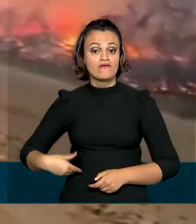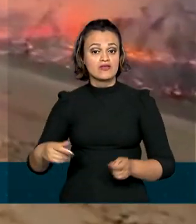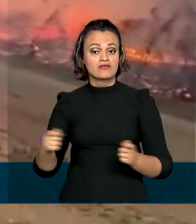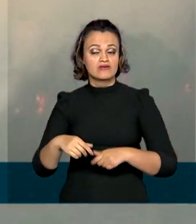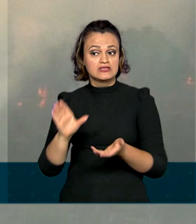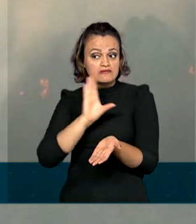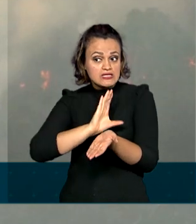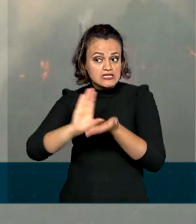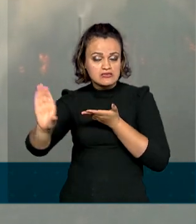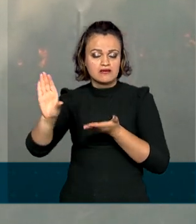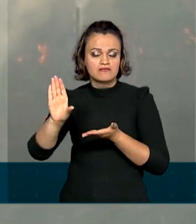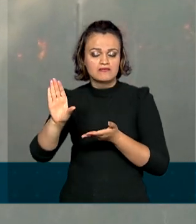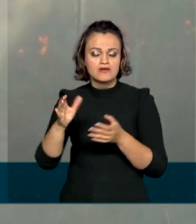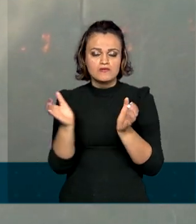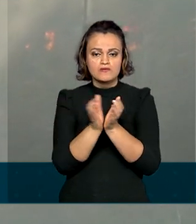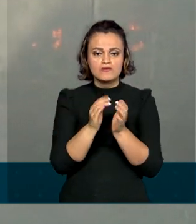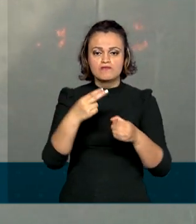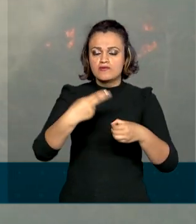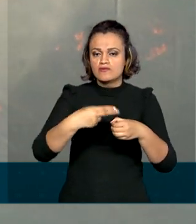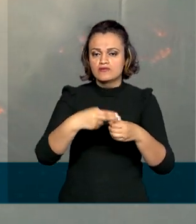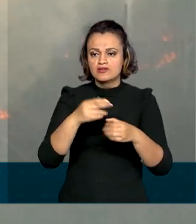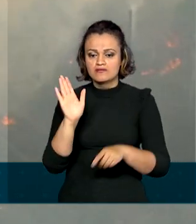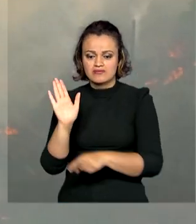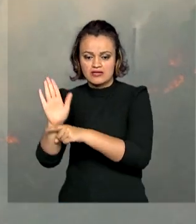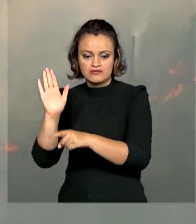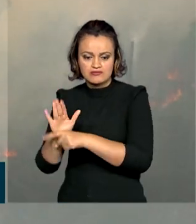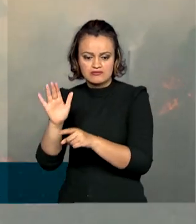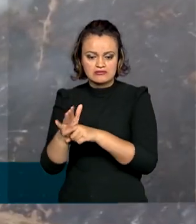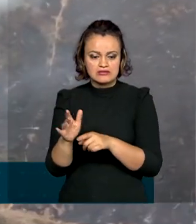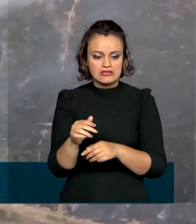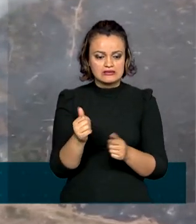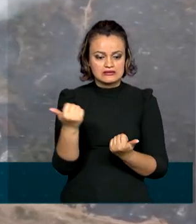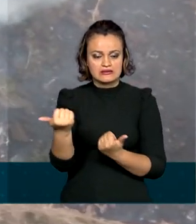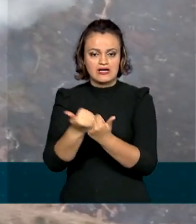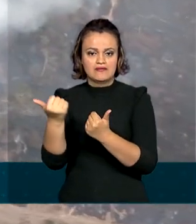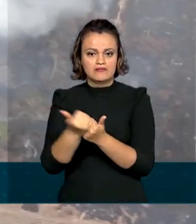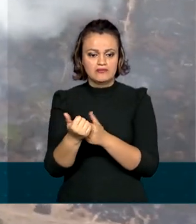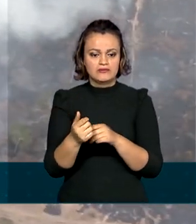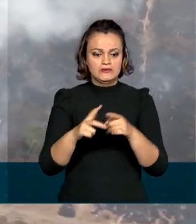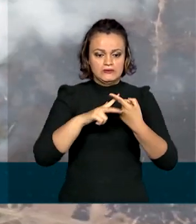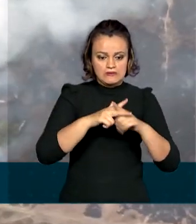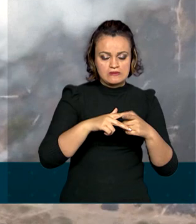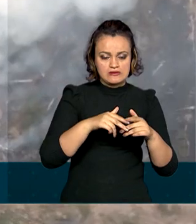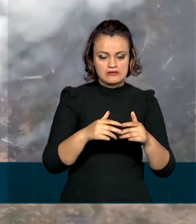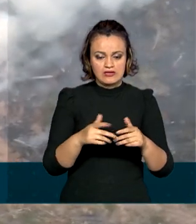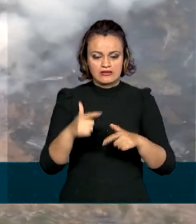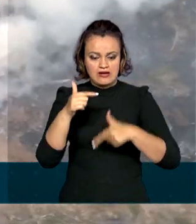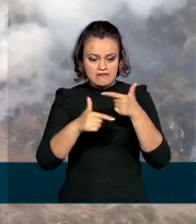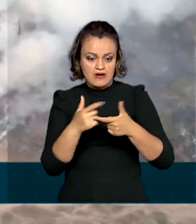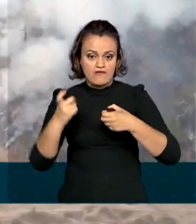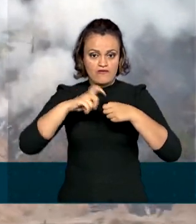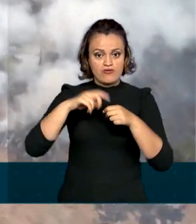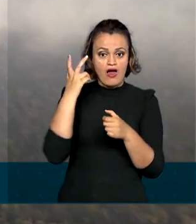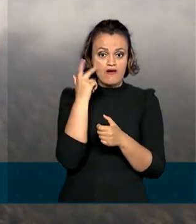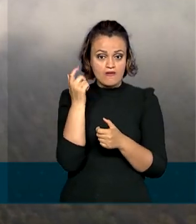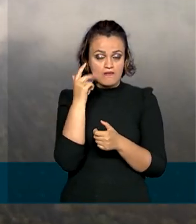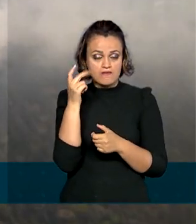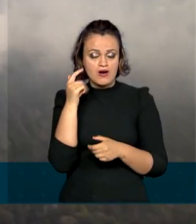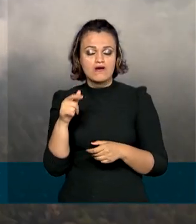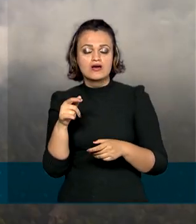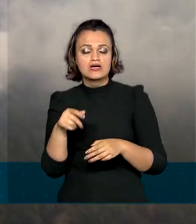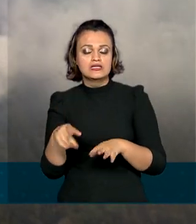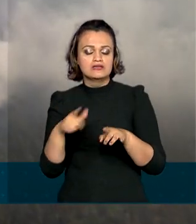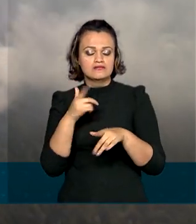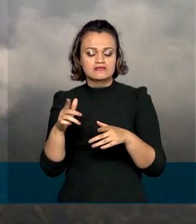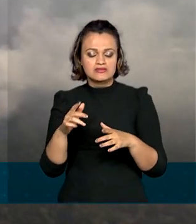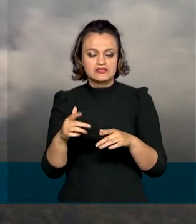receber recursos da União para ações de socorro, assistência, restabelecimento de serviços essenciais à população e